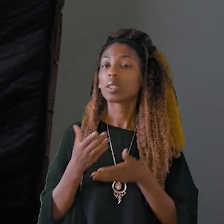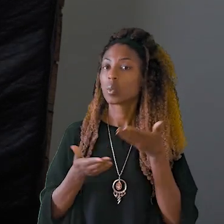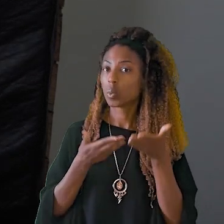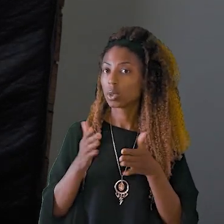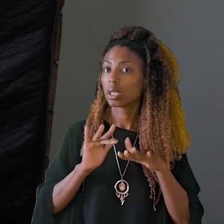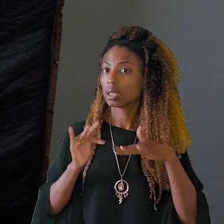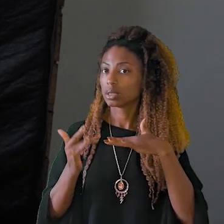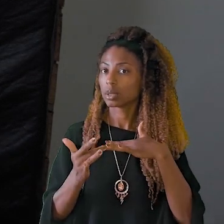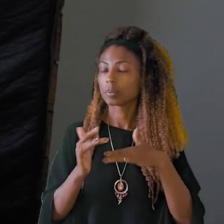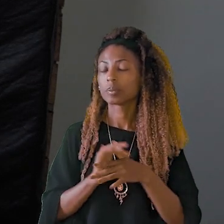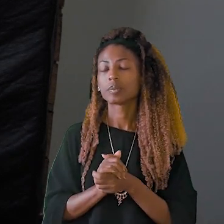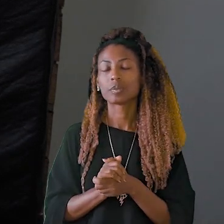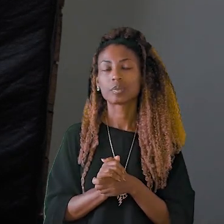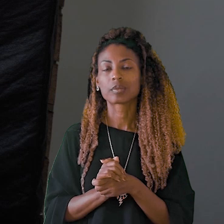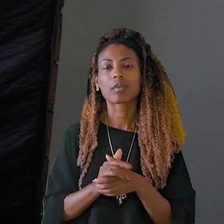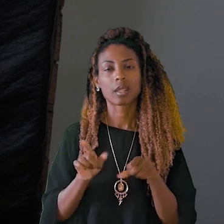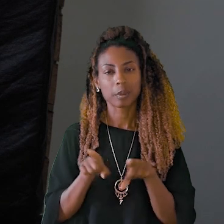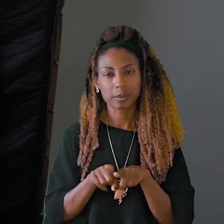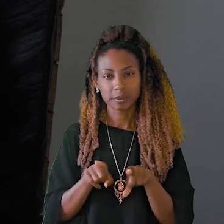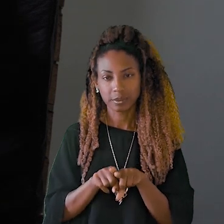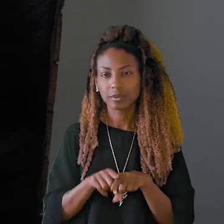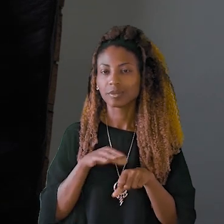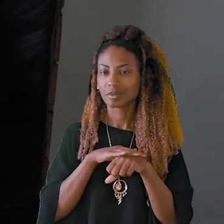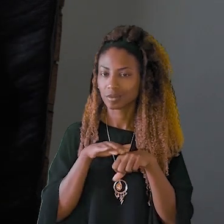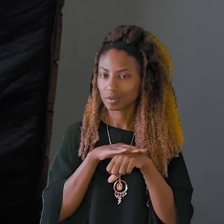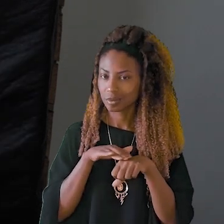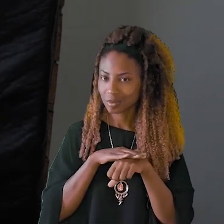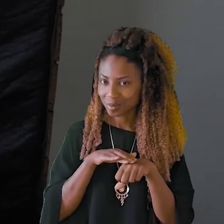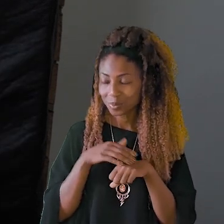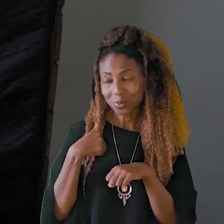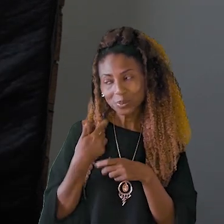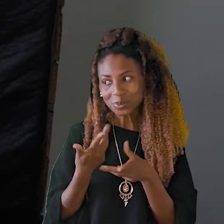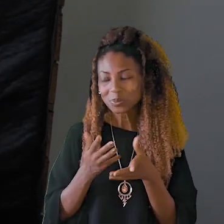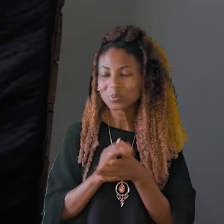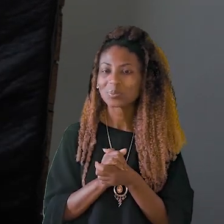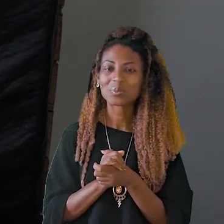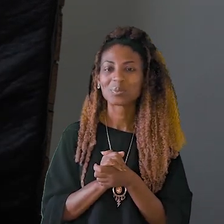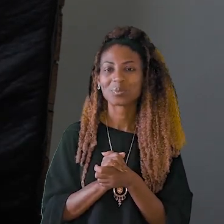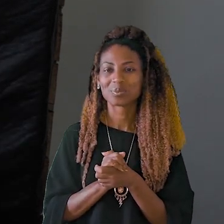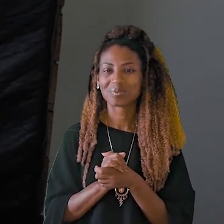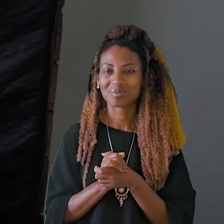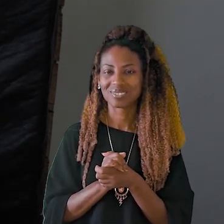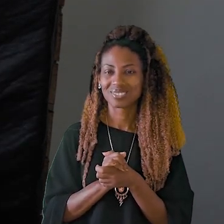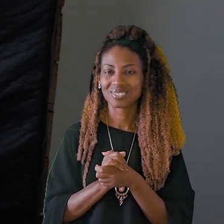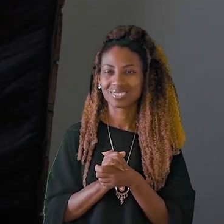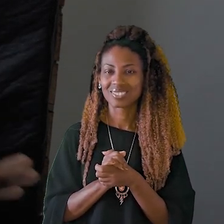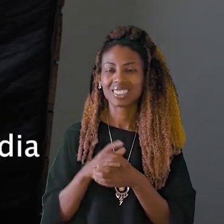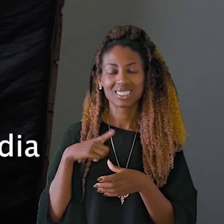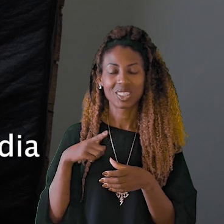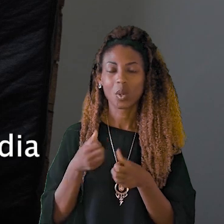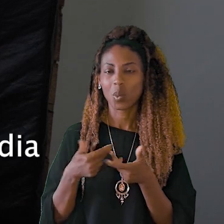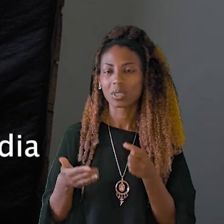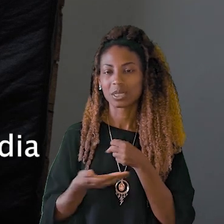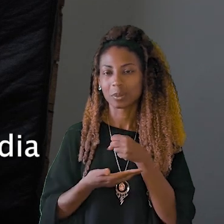enfim. Ela tava também, então ela conversava, falava sobre mim, um pouquinho assim, né? Inclusive, tu tinha coisas básicas,